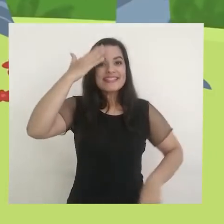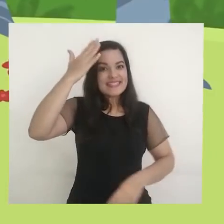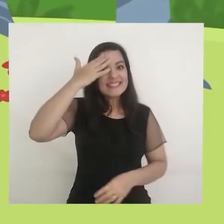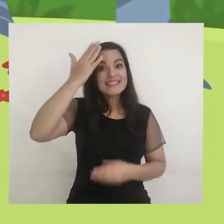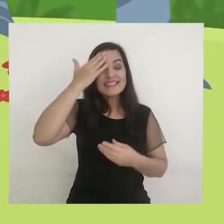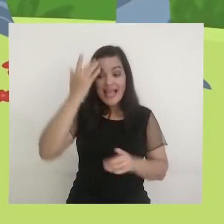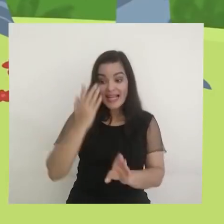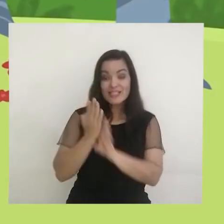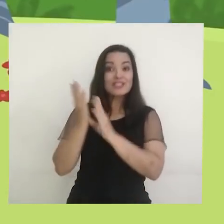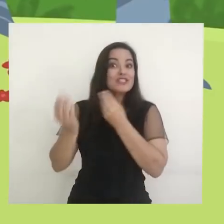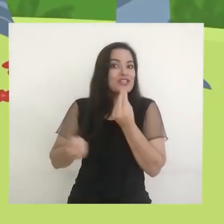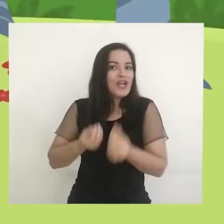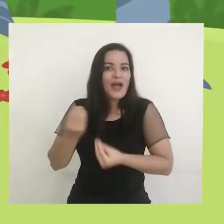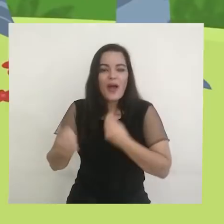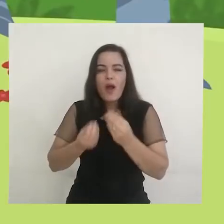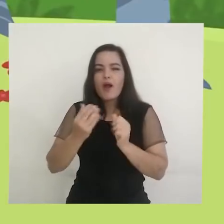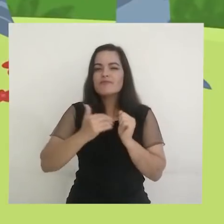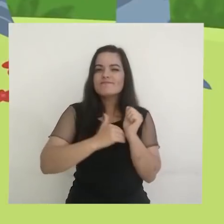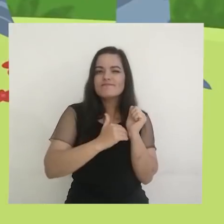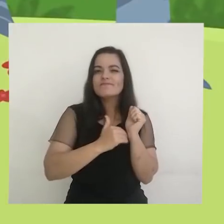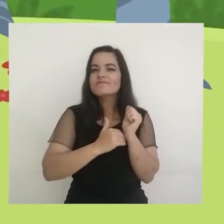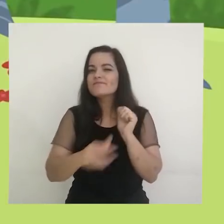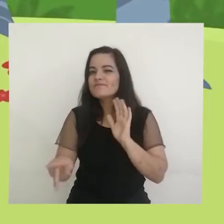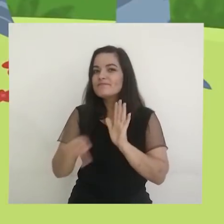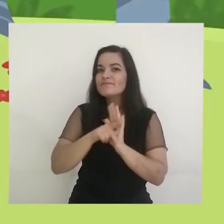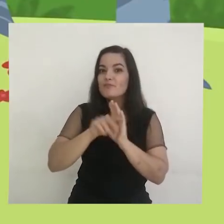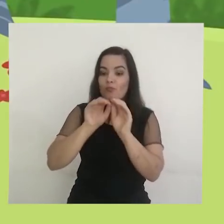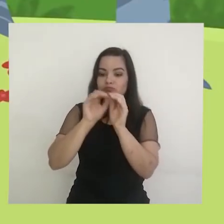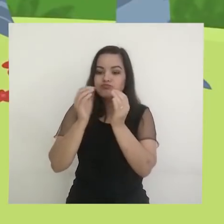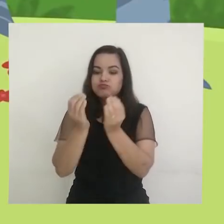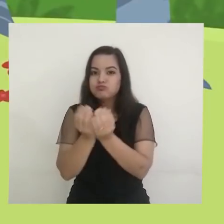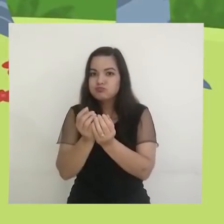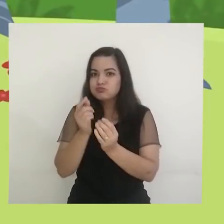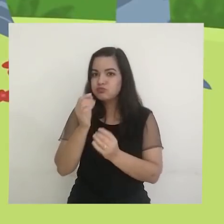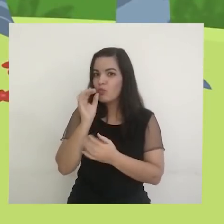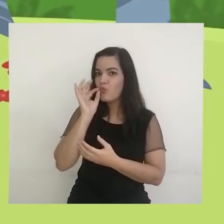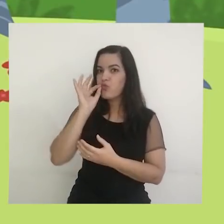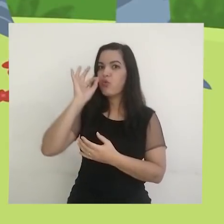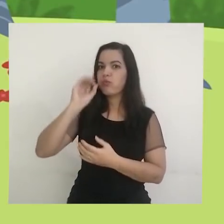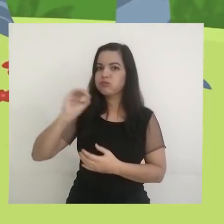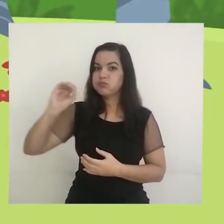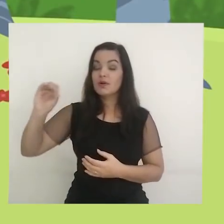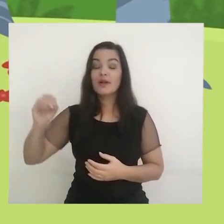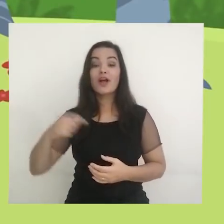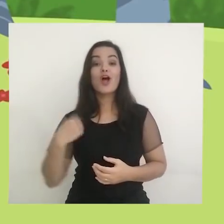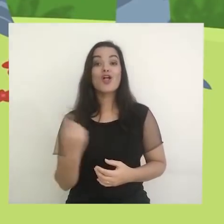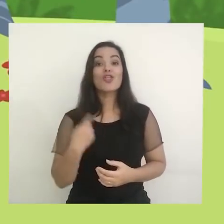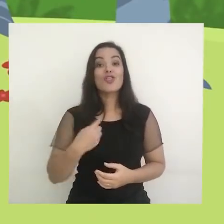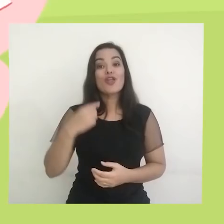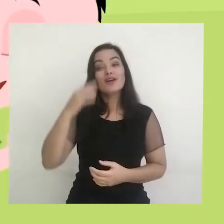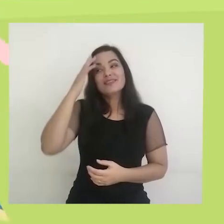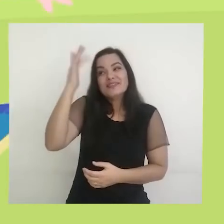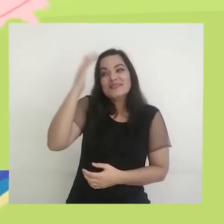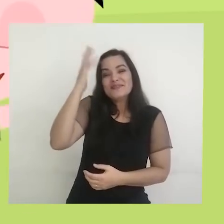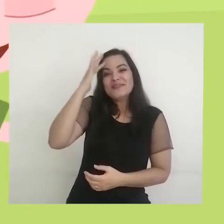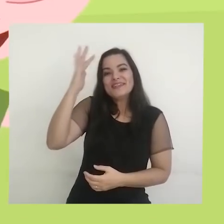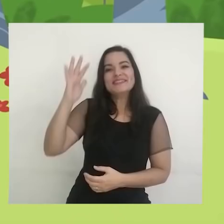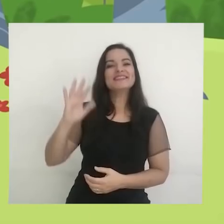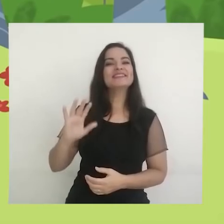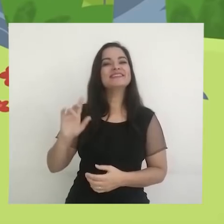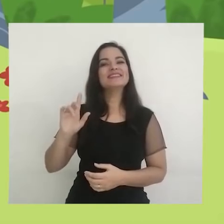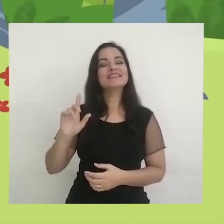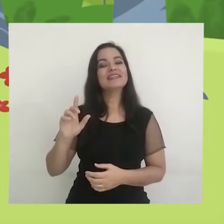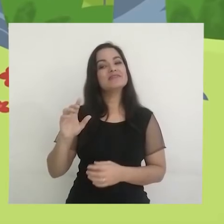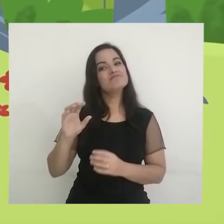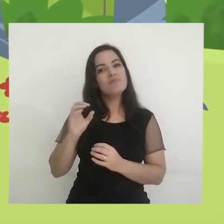Eu sei como vamos descobrir o mistério das bolhas redondas. A gente vai fazer de conta que era bolha de sabão.